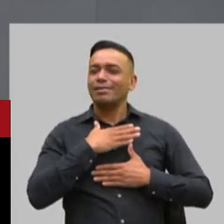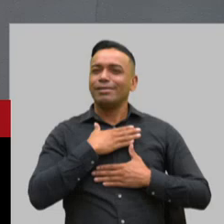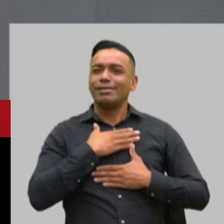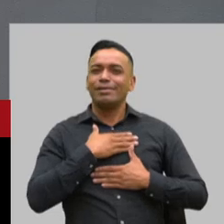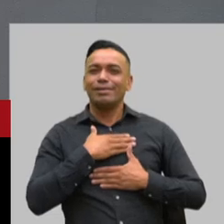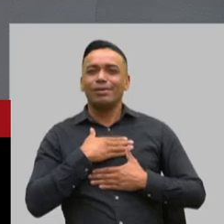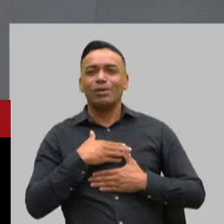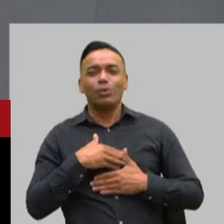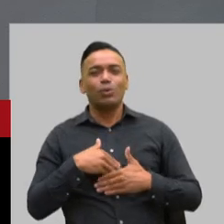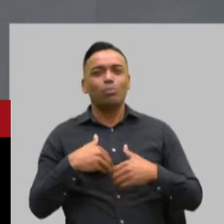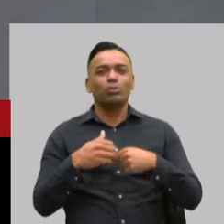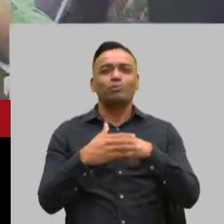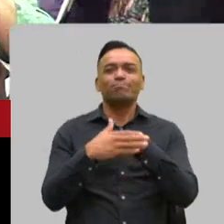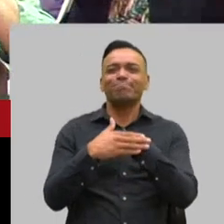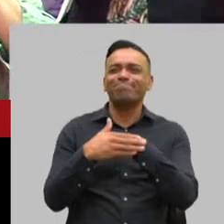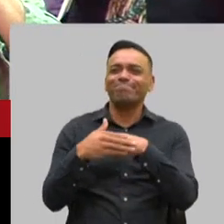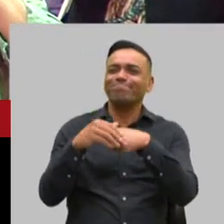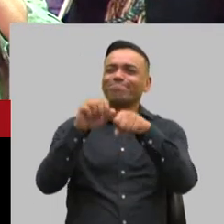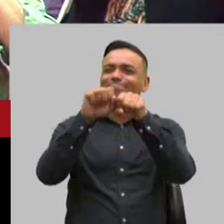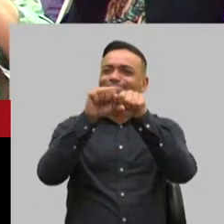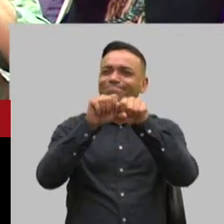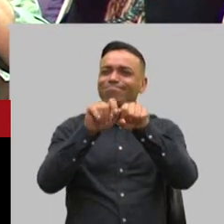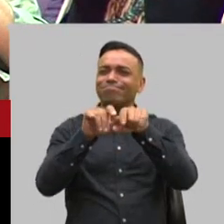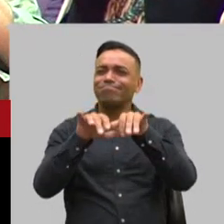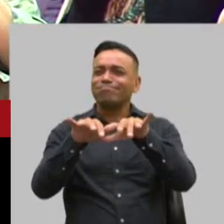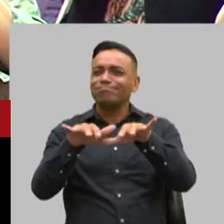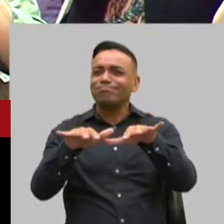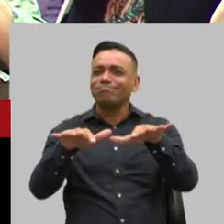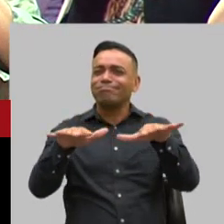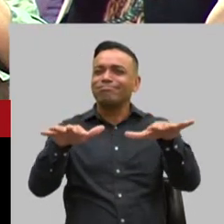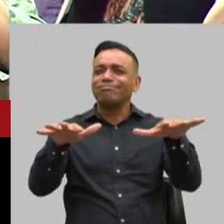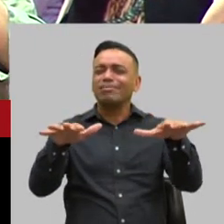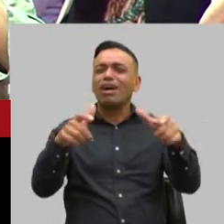o vale bom de